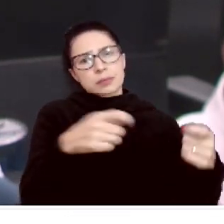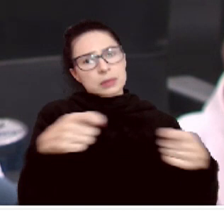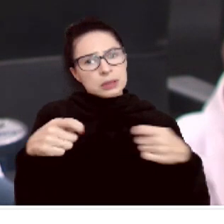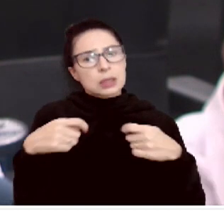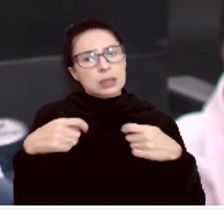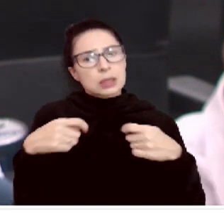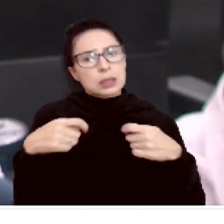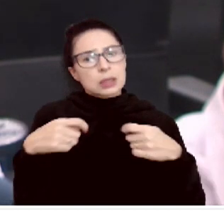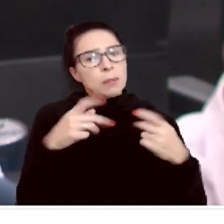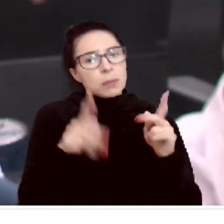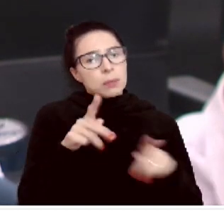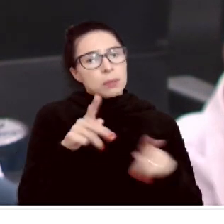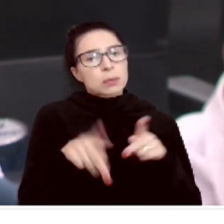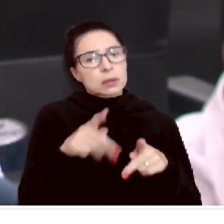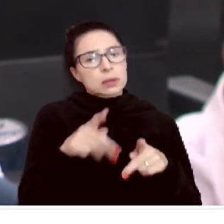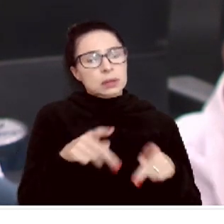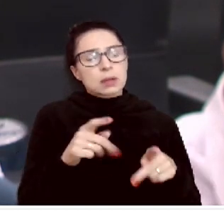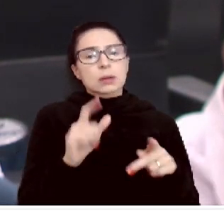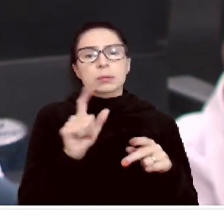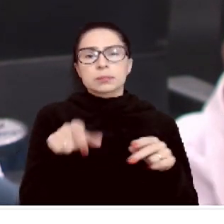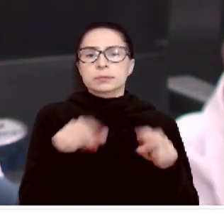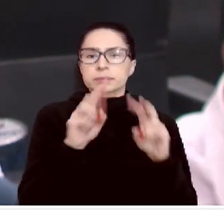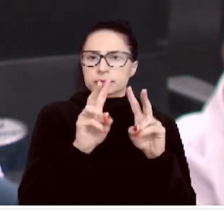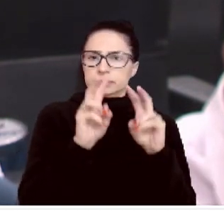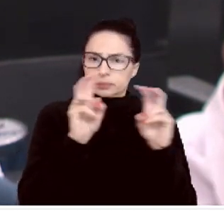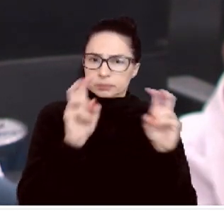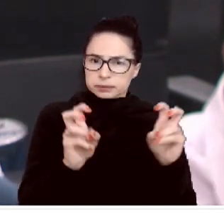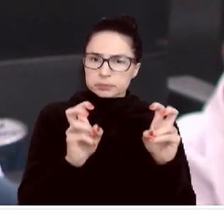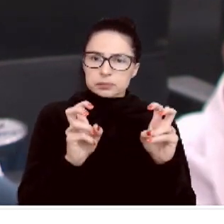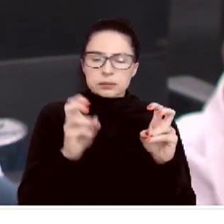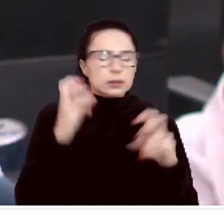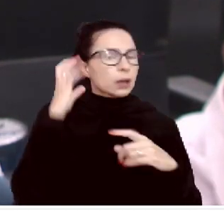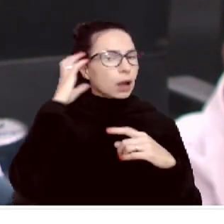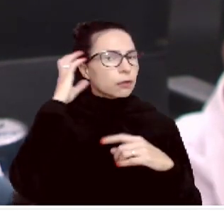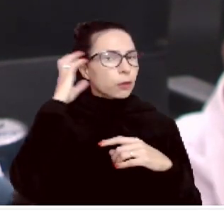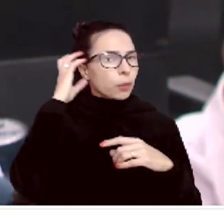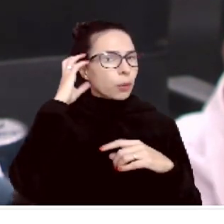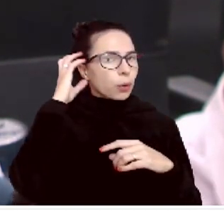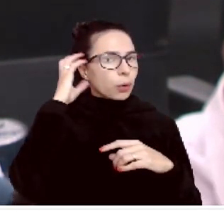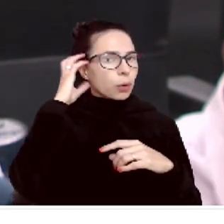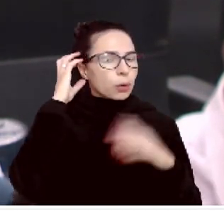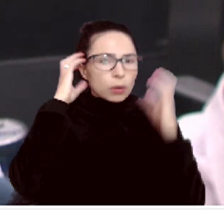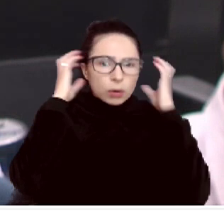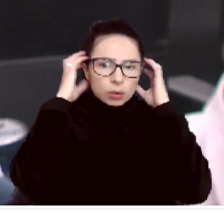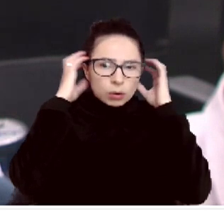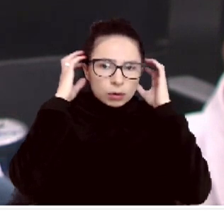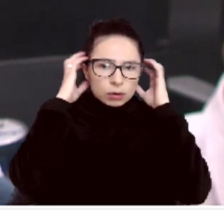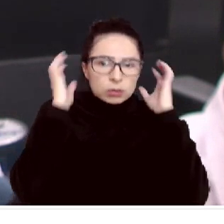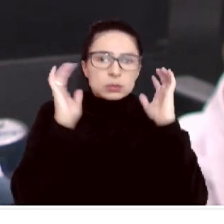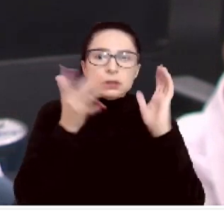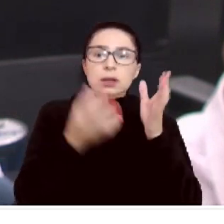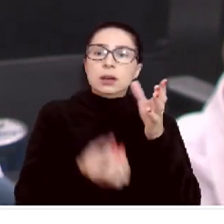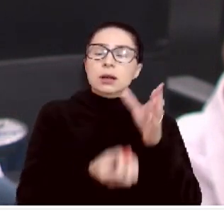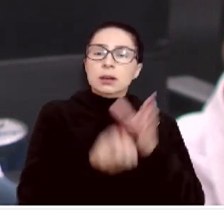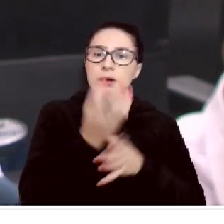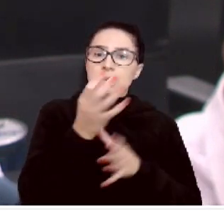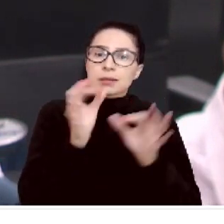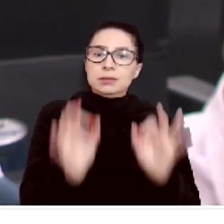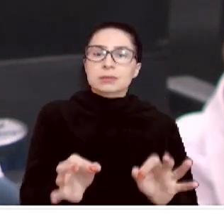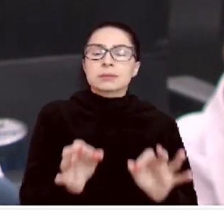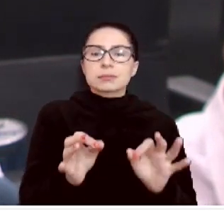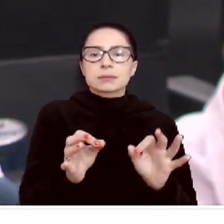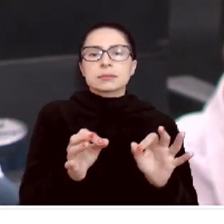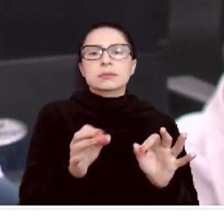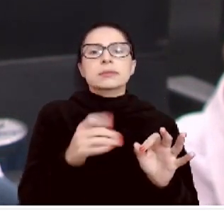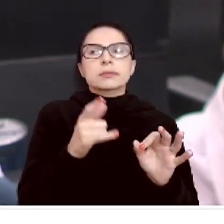população. Essa própria questão da fonoaudiologia, isso já tinha que ter sido implantado, até inclusive logo no começo